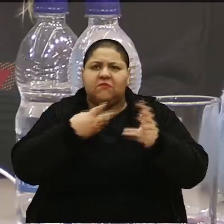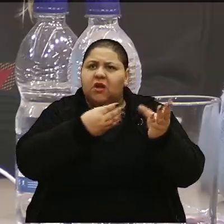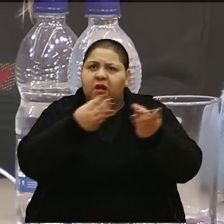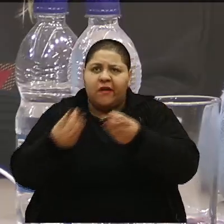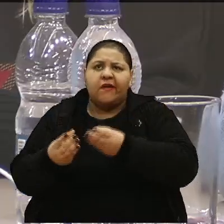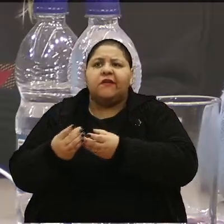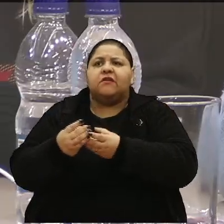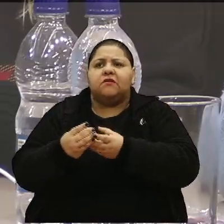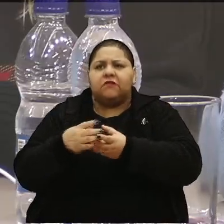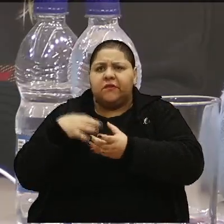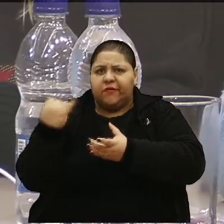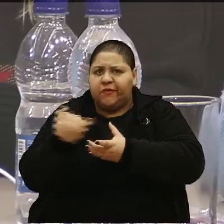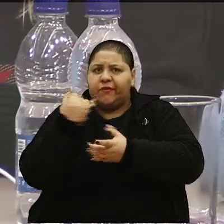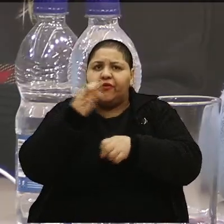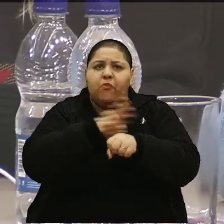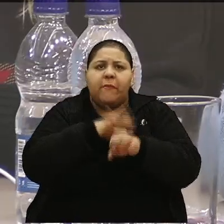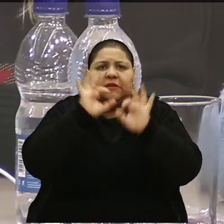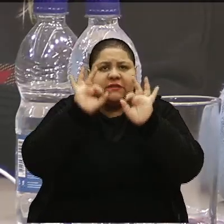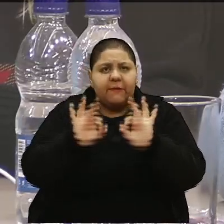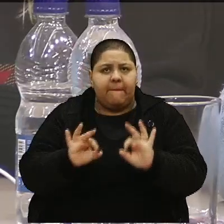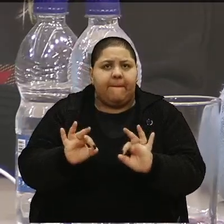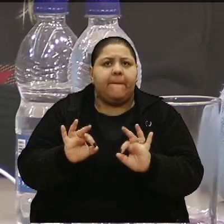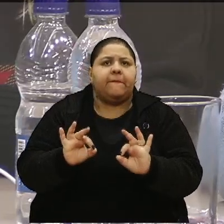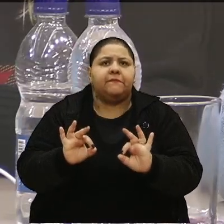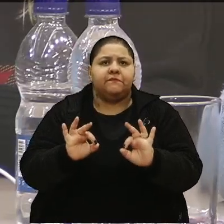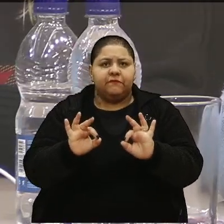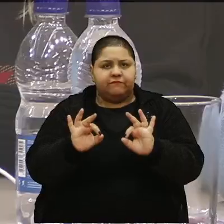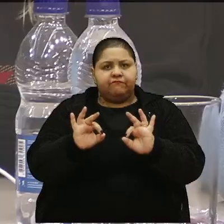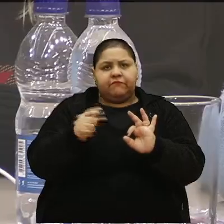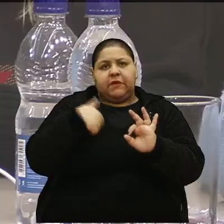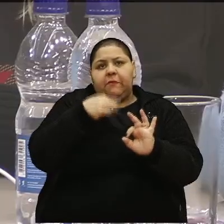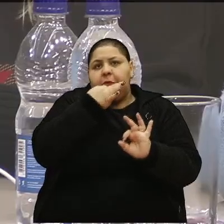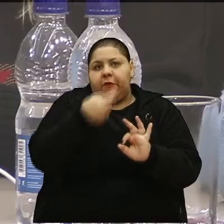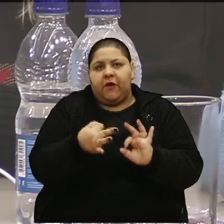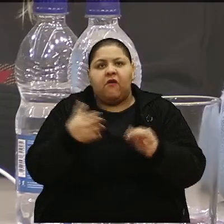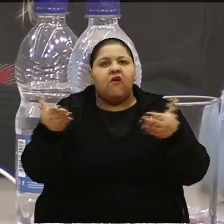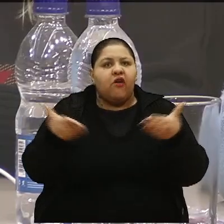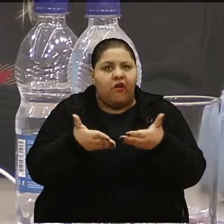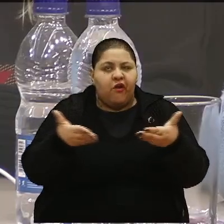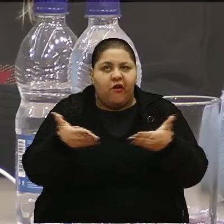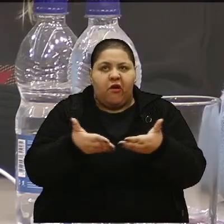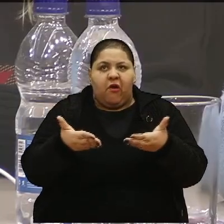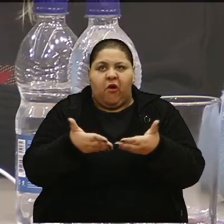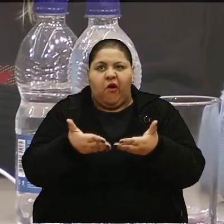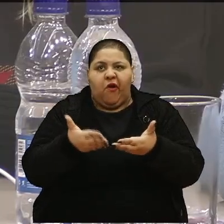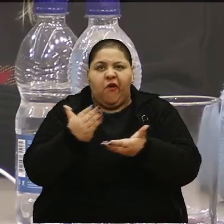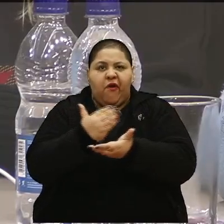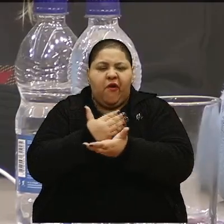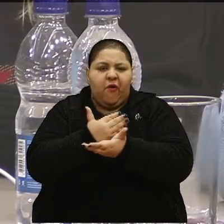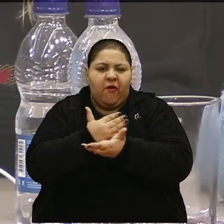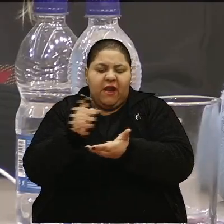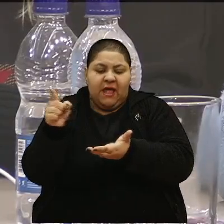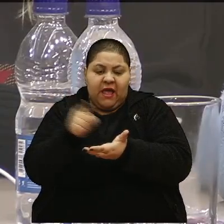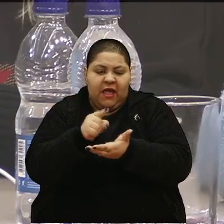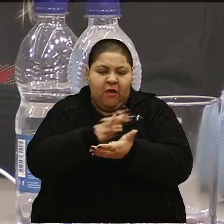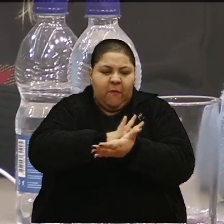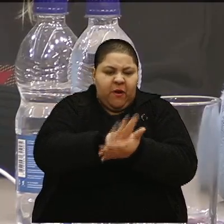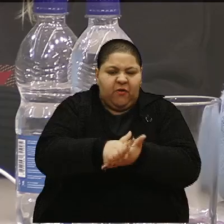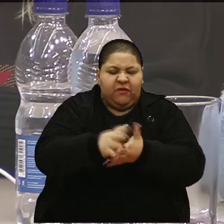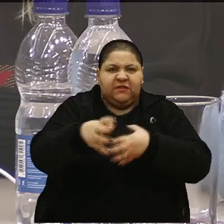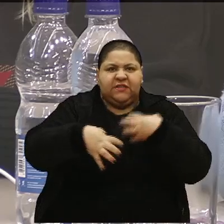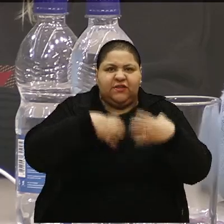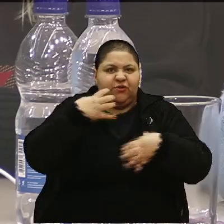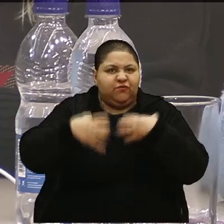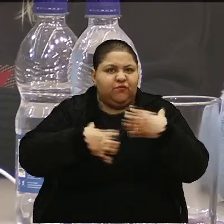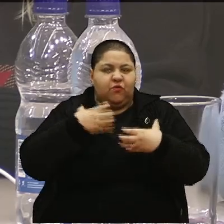são válidas quando no momento oportuno, né, no ponto de vista. Agora, quando beira o preconceito e o ódio, como muitas